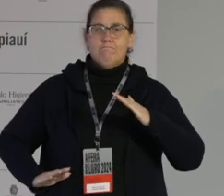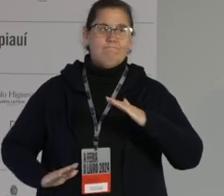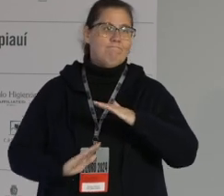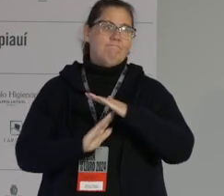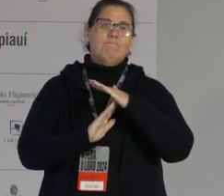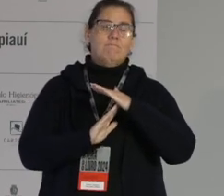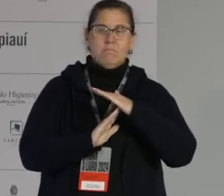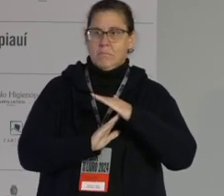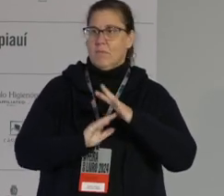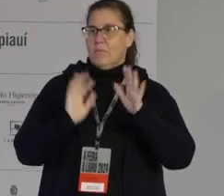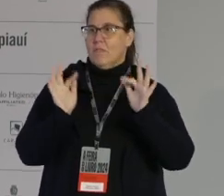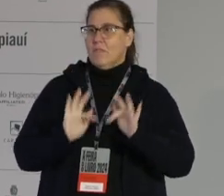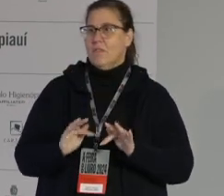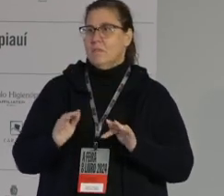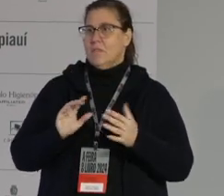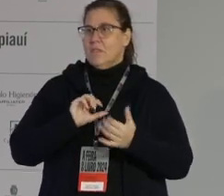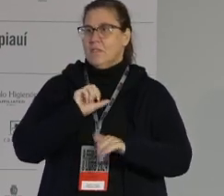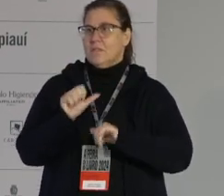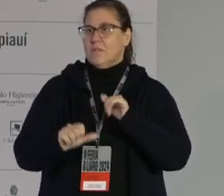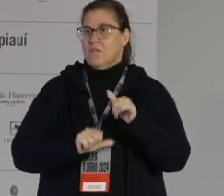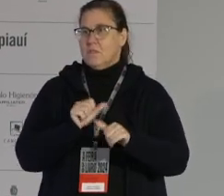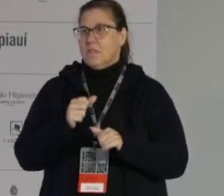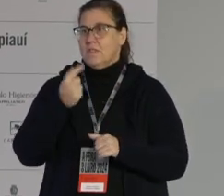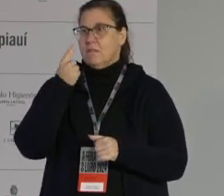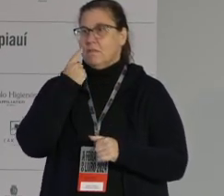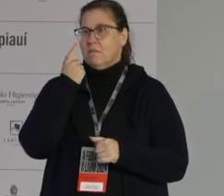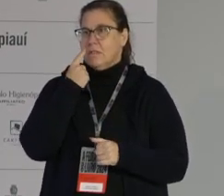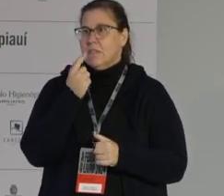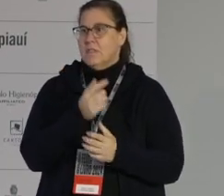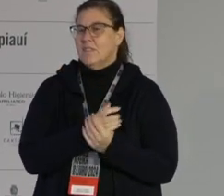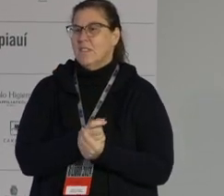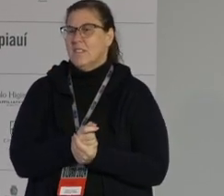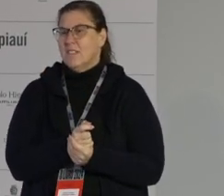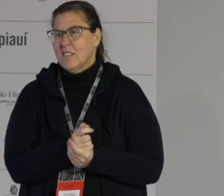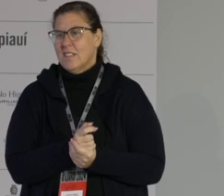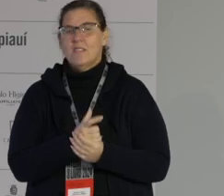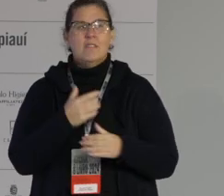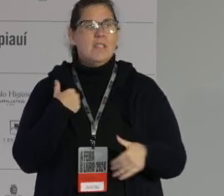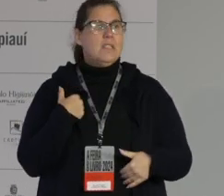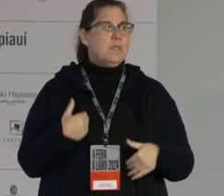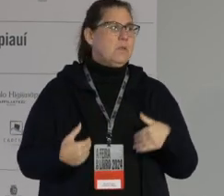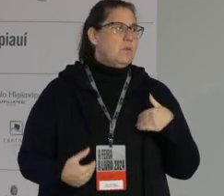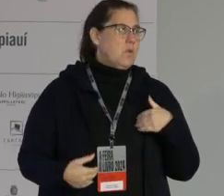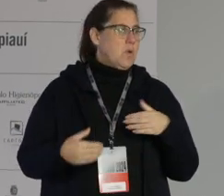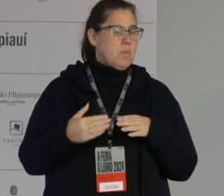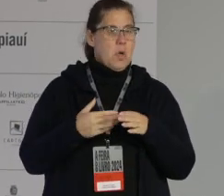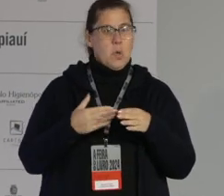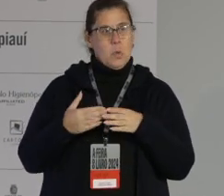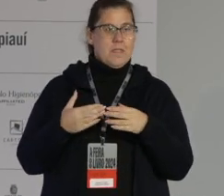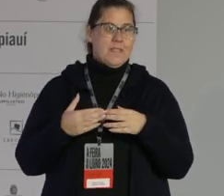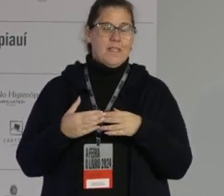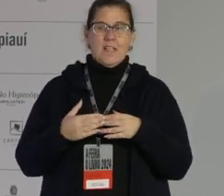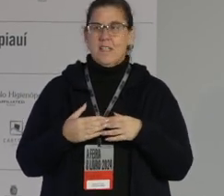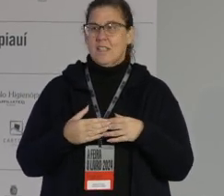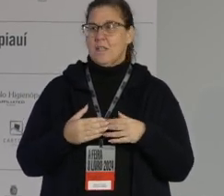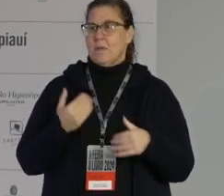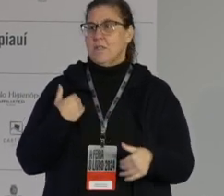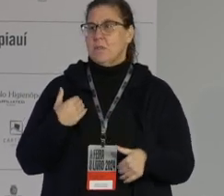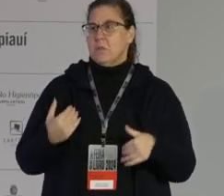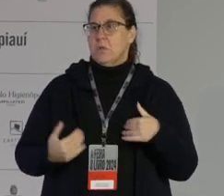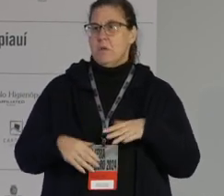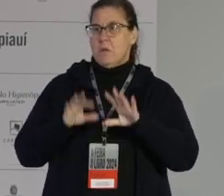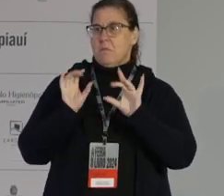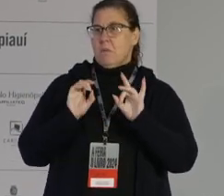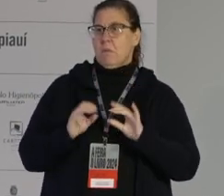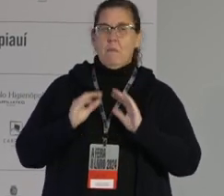jubiloso, que é como se ele se transcendesse. Ele vira, como ele fala, assim, ele vira um corpo concursado, que é como se fosse um corpo sagrado, assim,